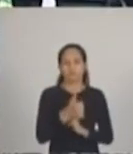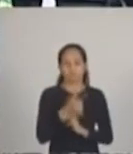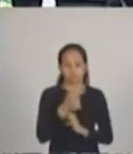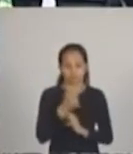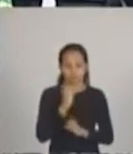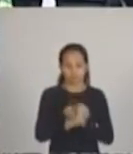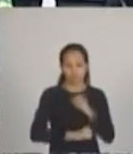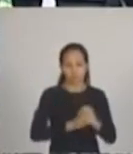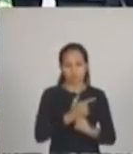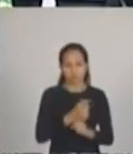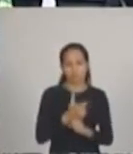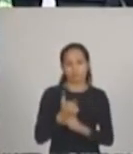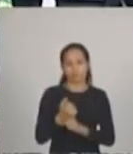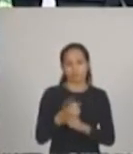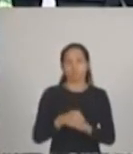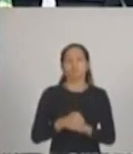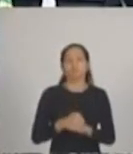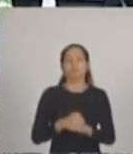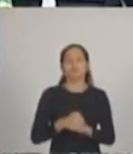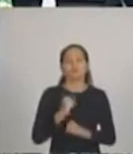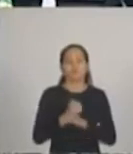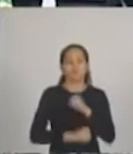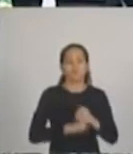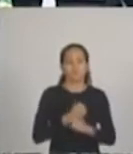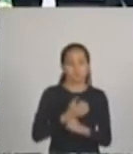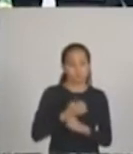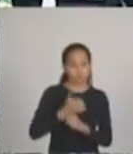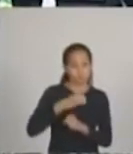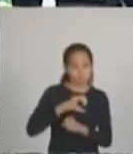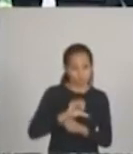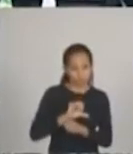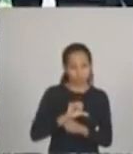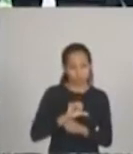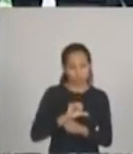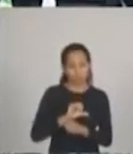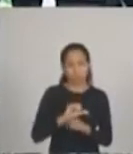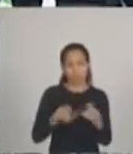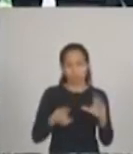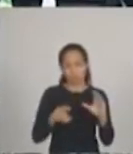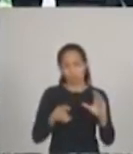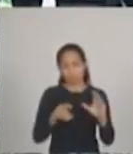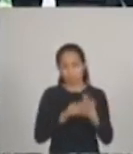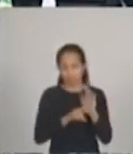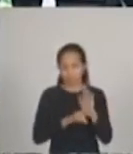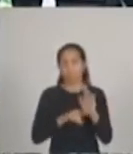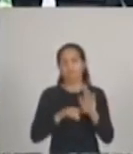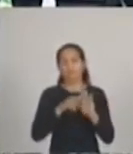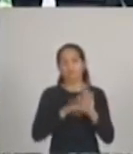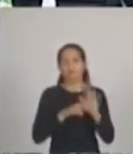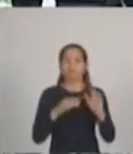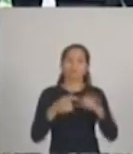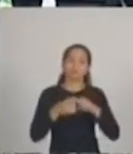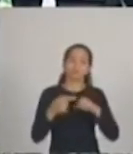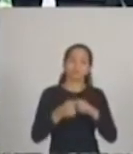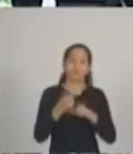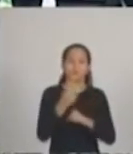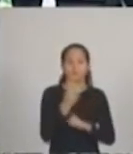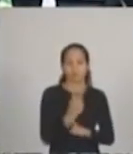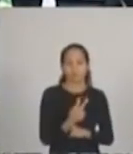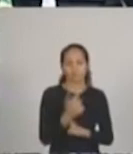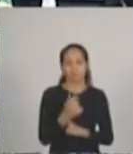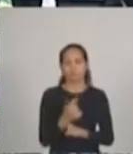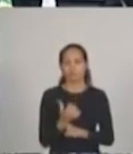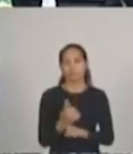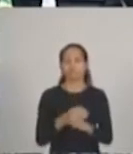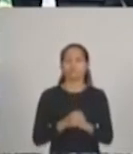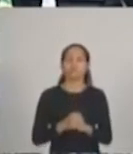17-2021. Projeto de lei 209-2021 do deputado Hudson Leal. A Comissão de Justiça na forma do artigo 276 do Regimento Interno.